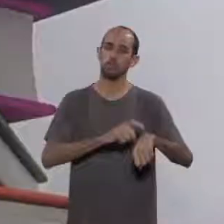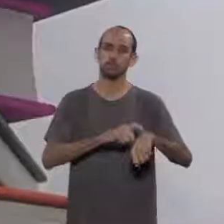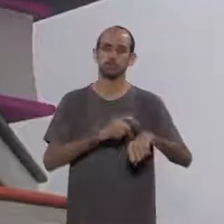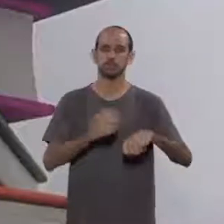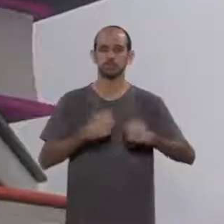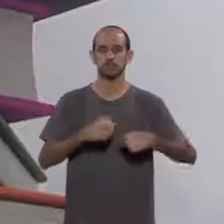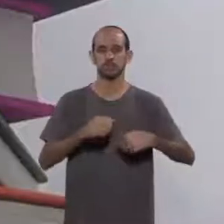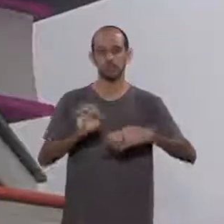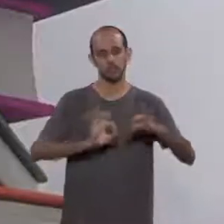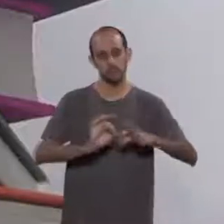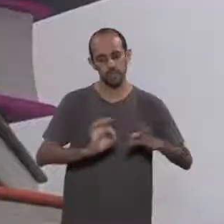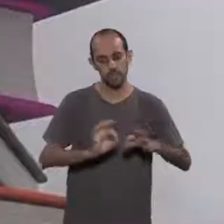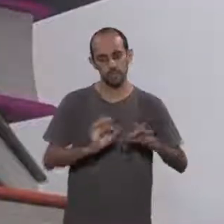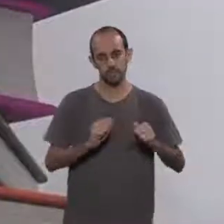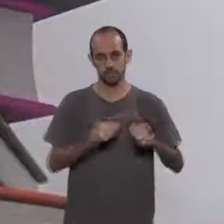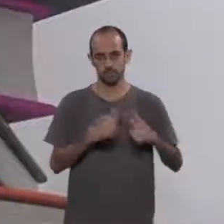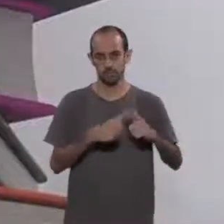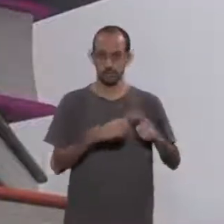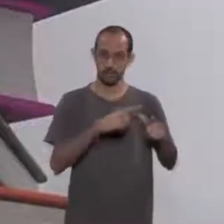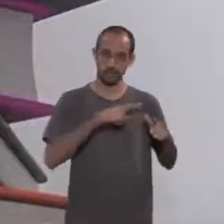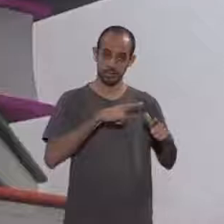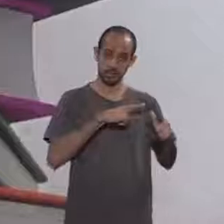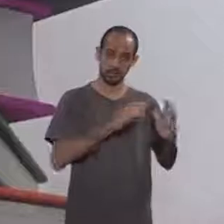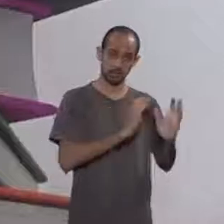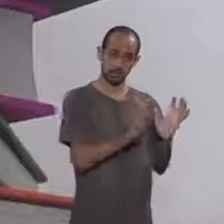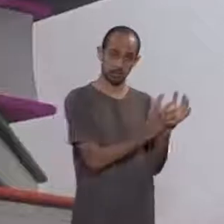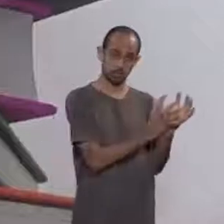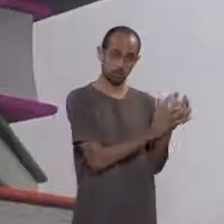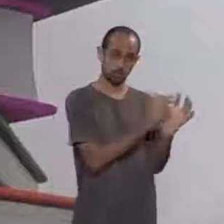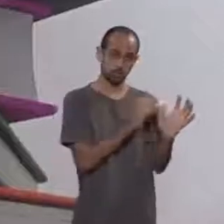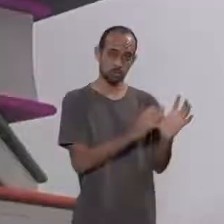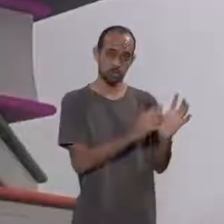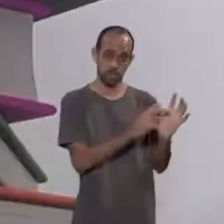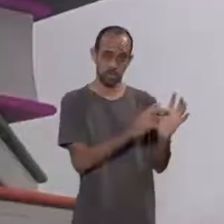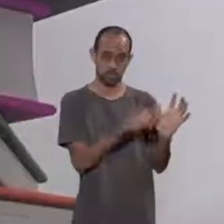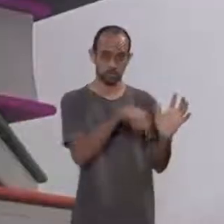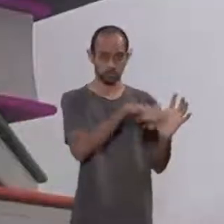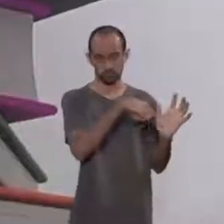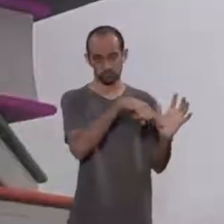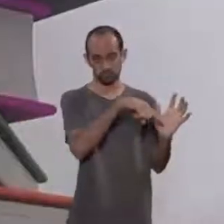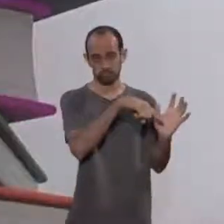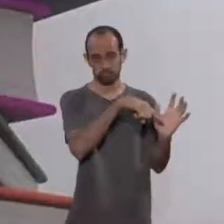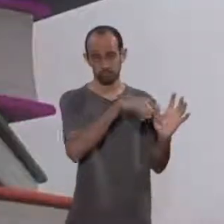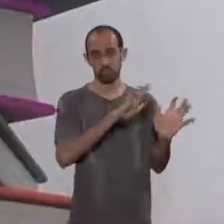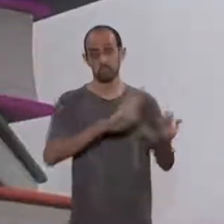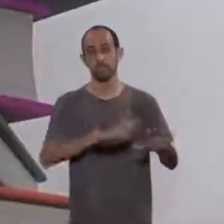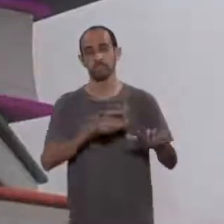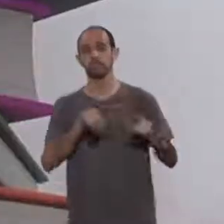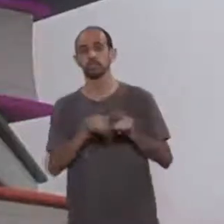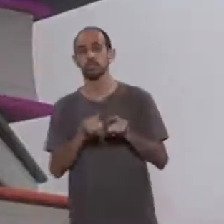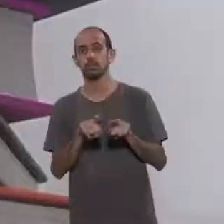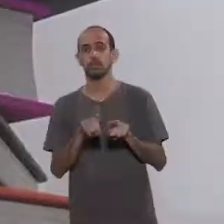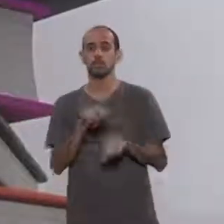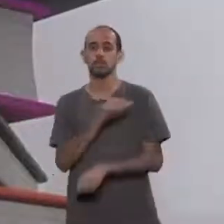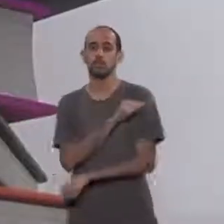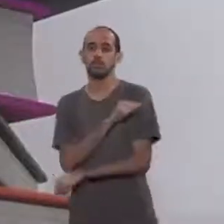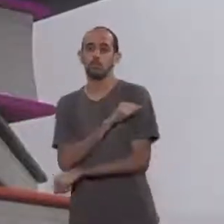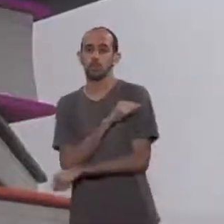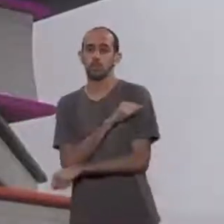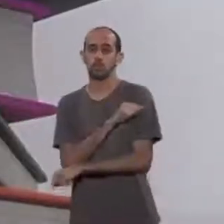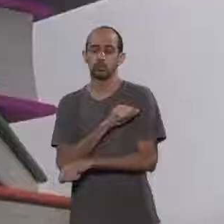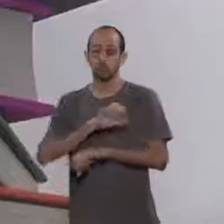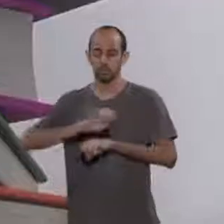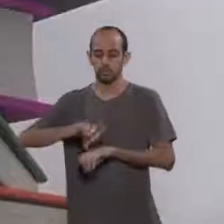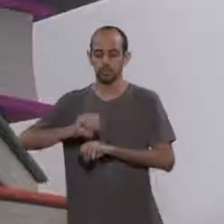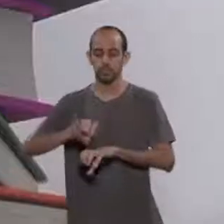além da turma que você tem para poder dar conta e tudo, ainda tem os alunos que que são da